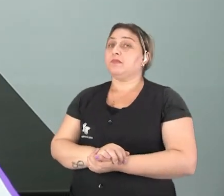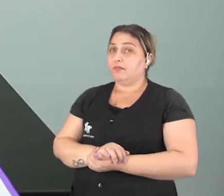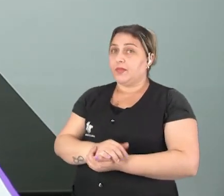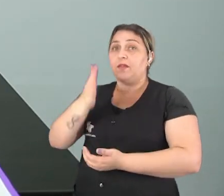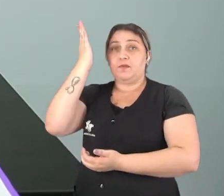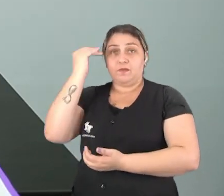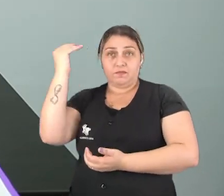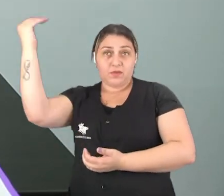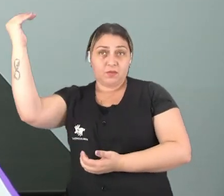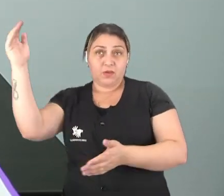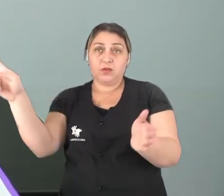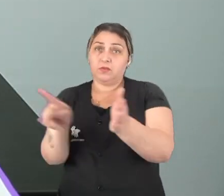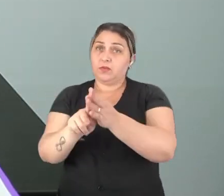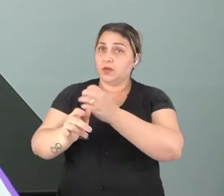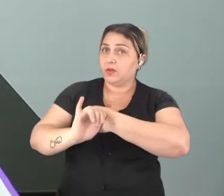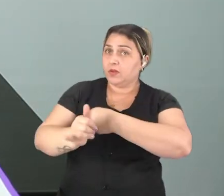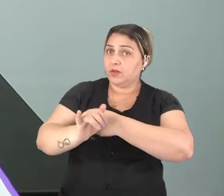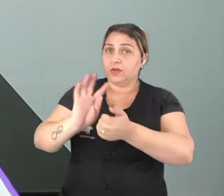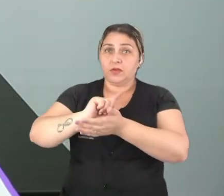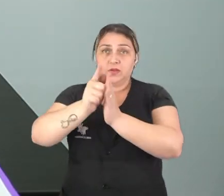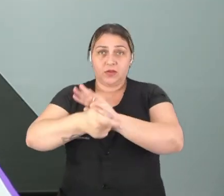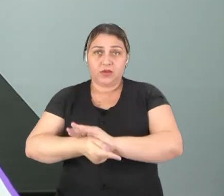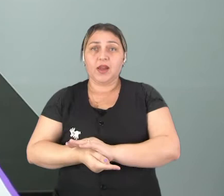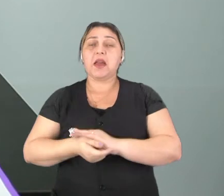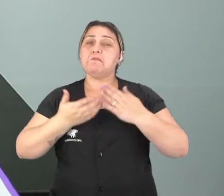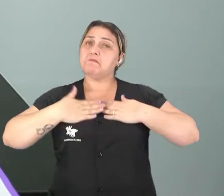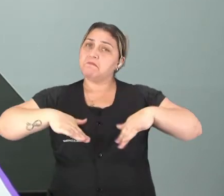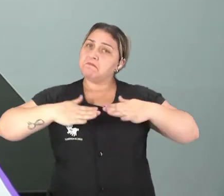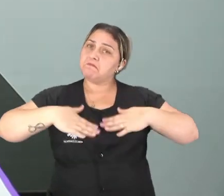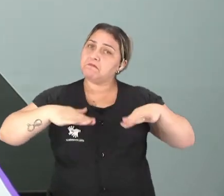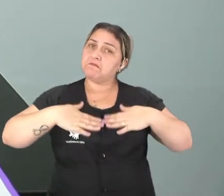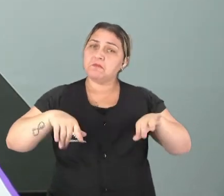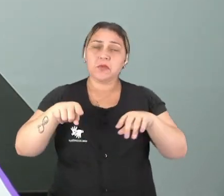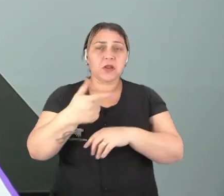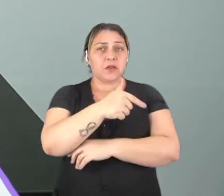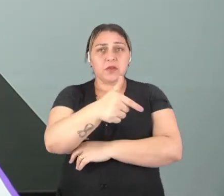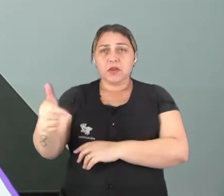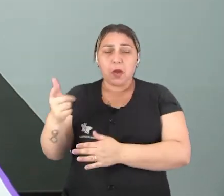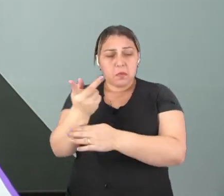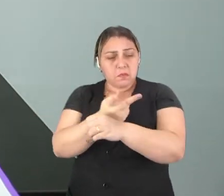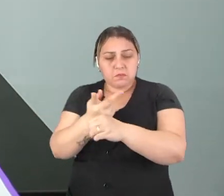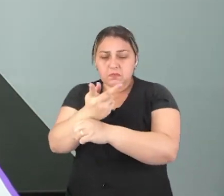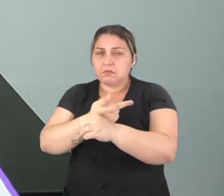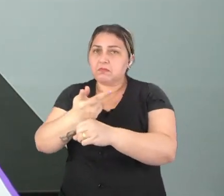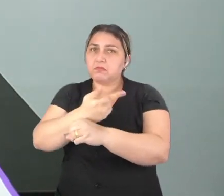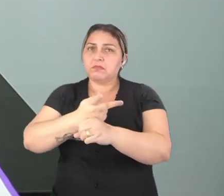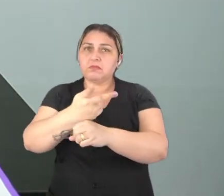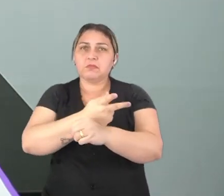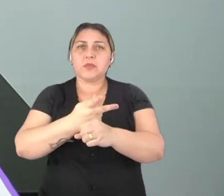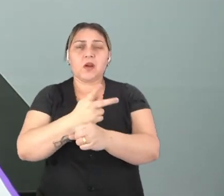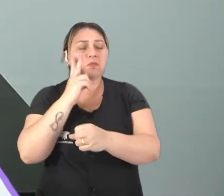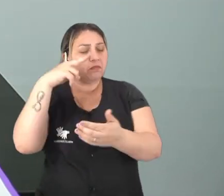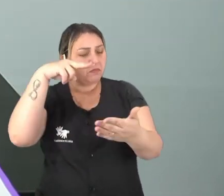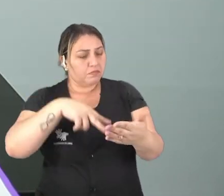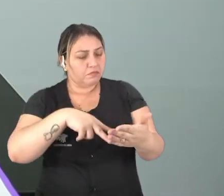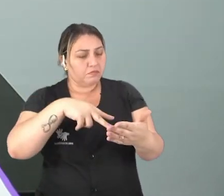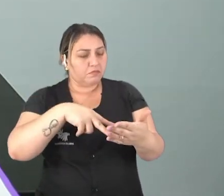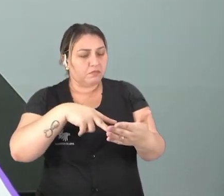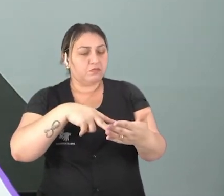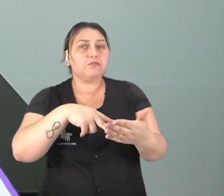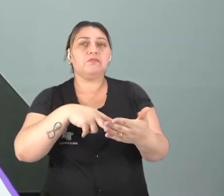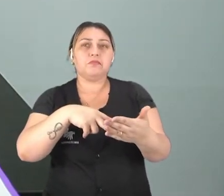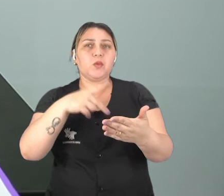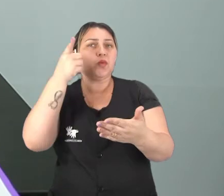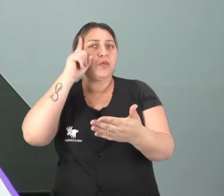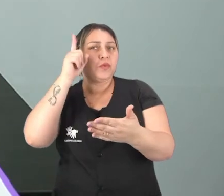consagrados nessa situação. Porque é muito tranquilo, né? Você não tem o que procurar. Você olha no